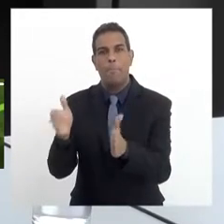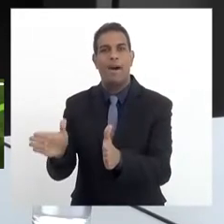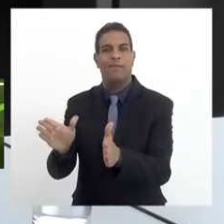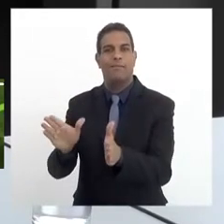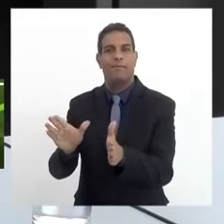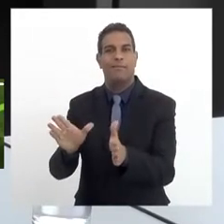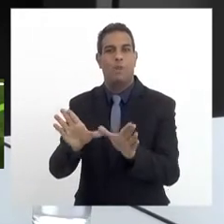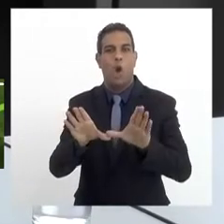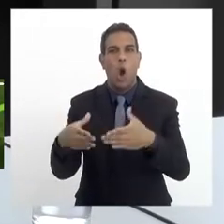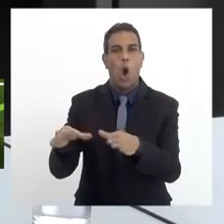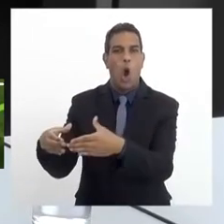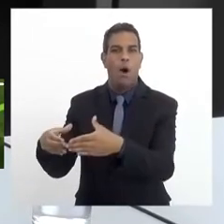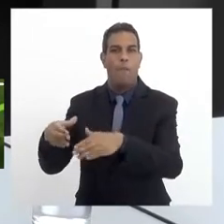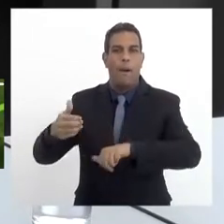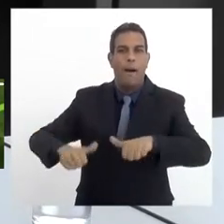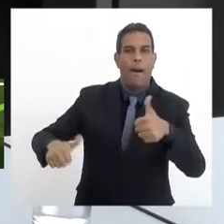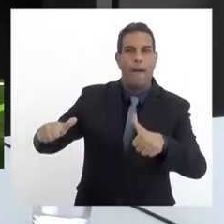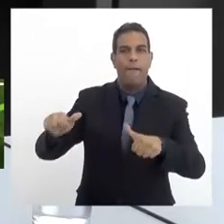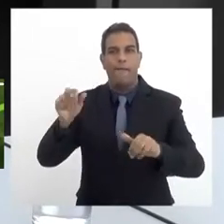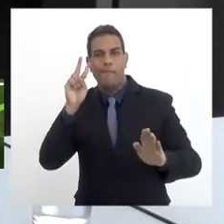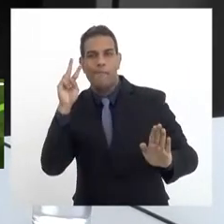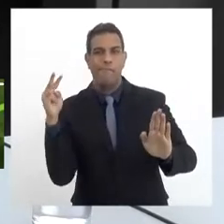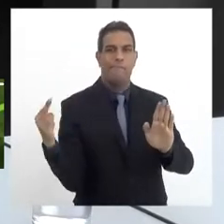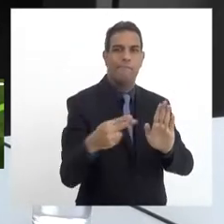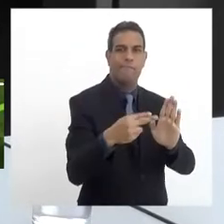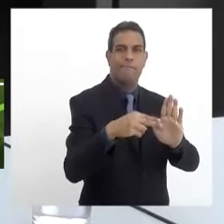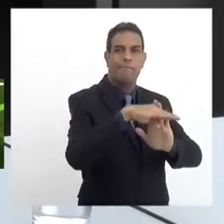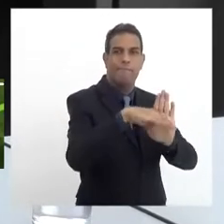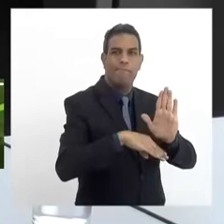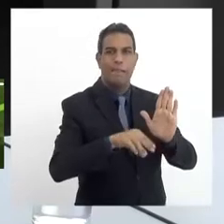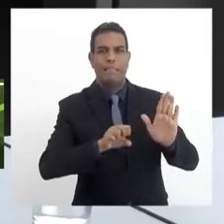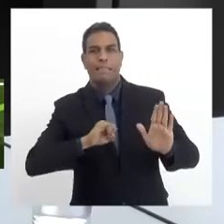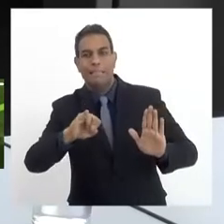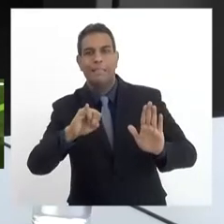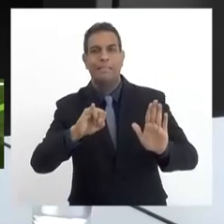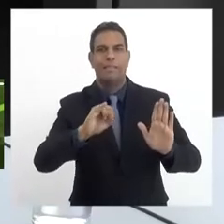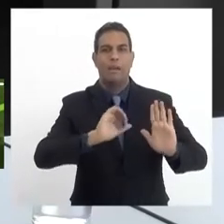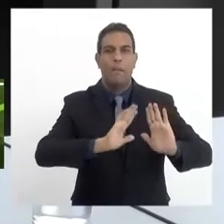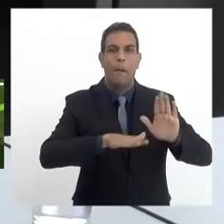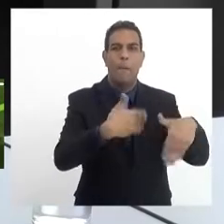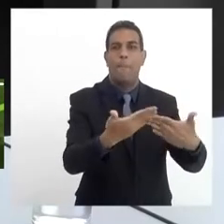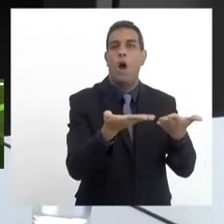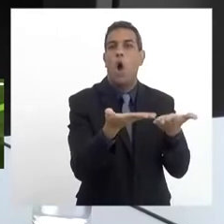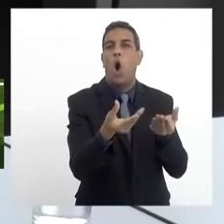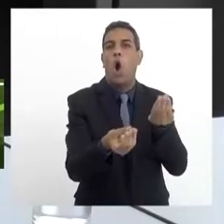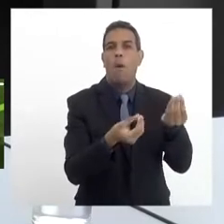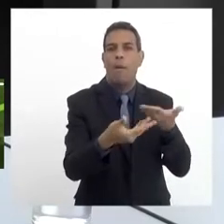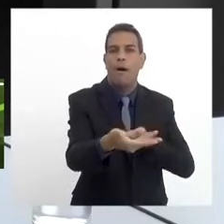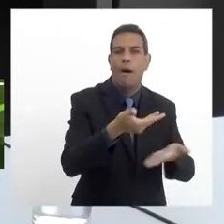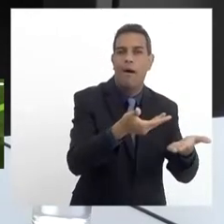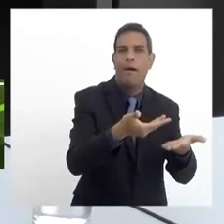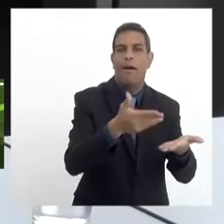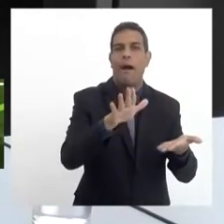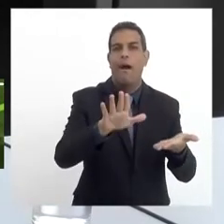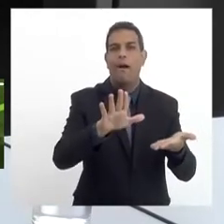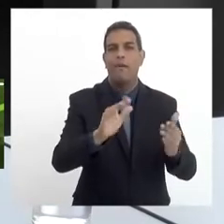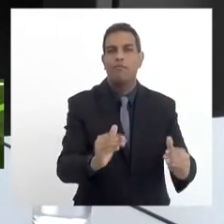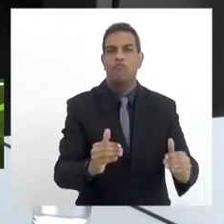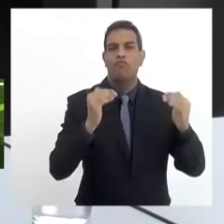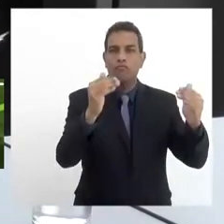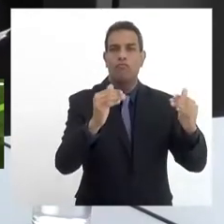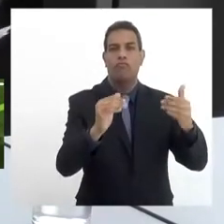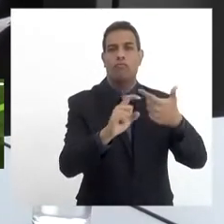pelo crivo de Vossa Excelência, essa é uma questão específica. Quem tem que definir os processos de concessão é o Poder Executivo